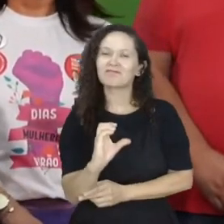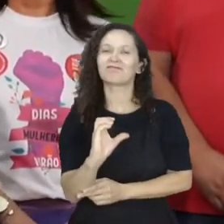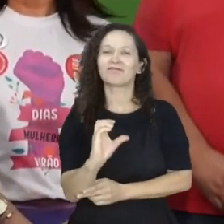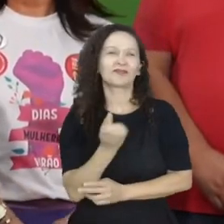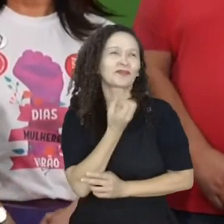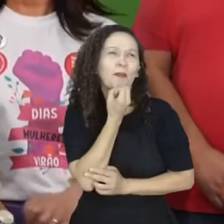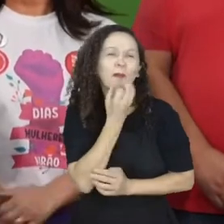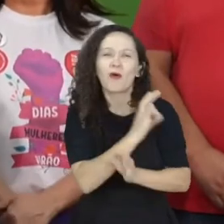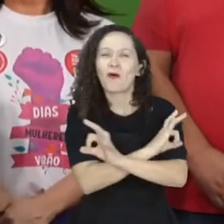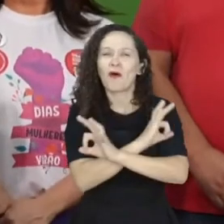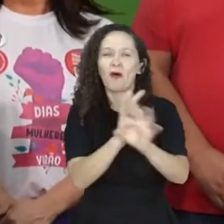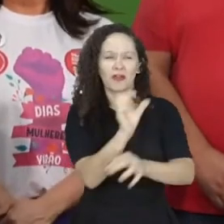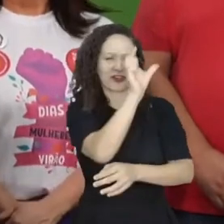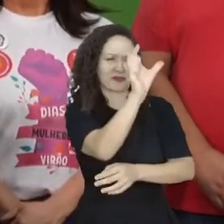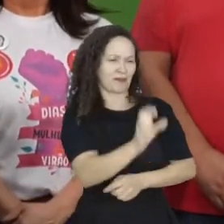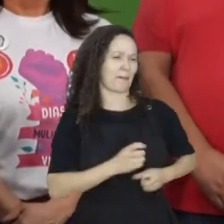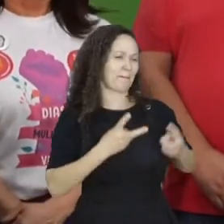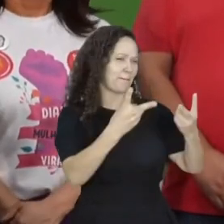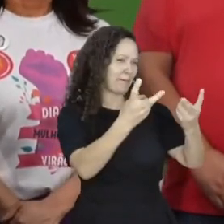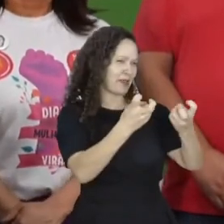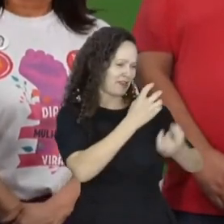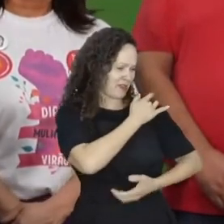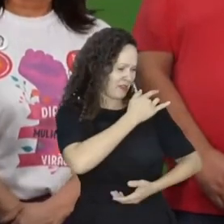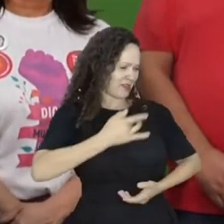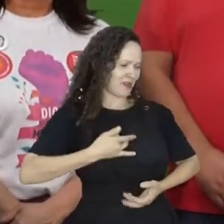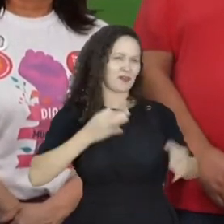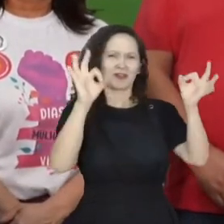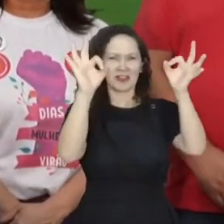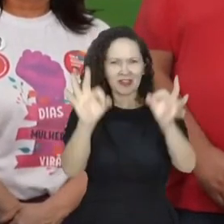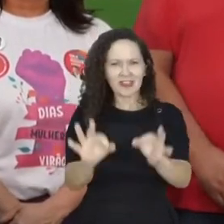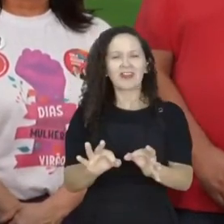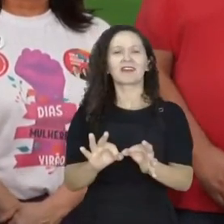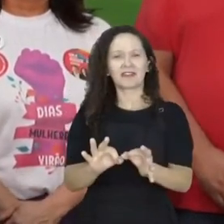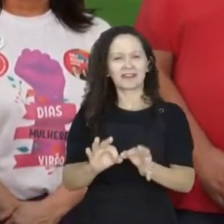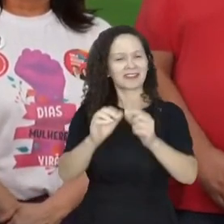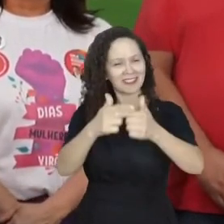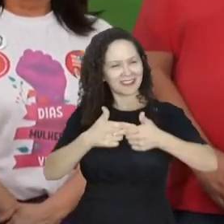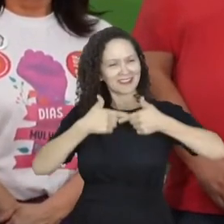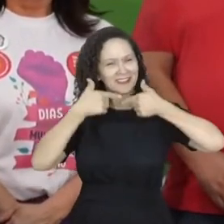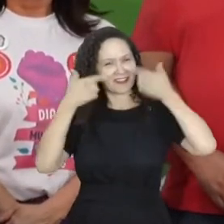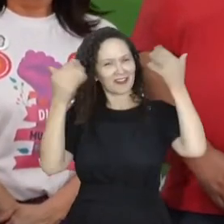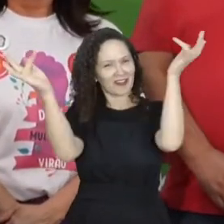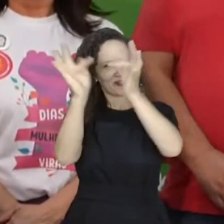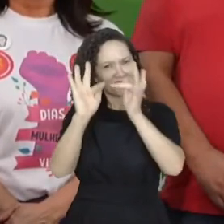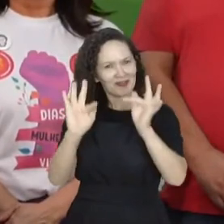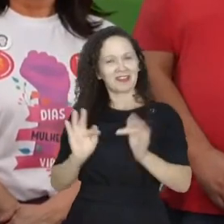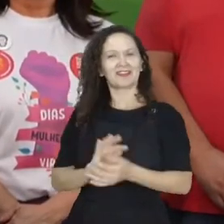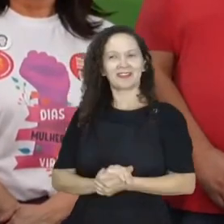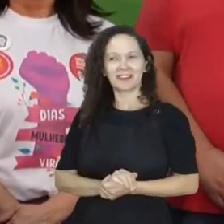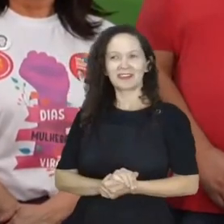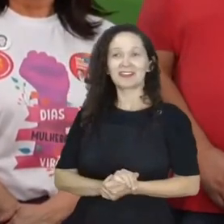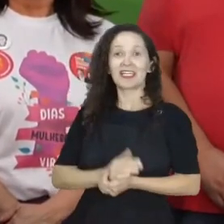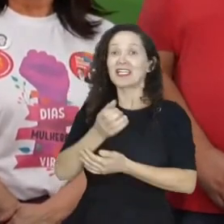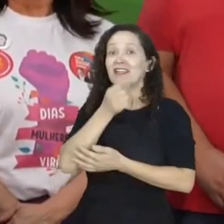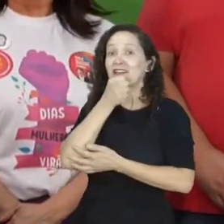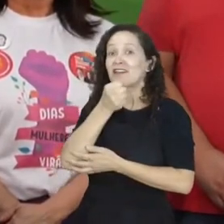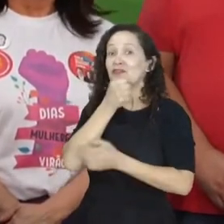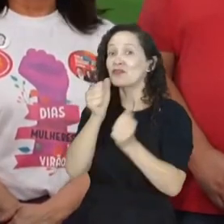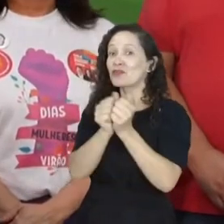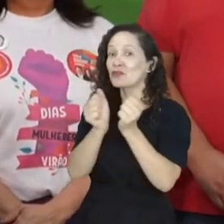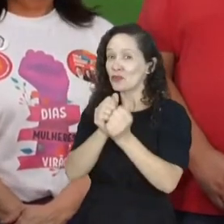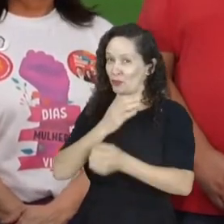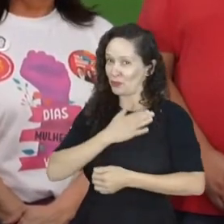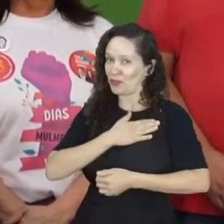bom, muito, achei ele muito, muito saudável, muito alegre, muito risonho. Ele até queria descer comigo para dar entrevista,